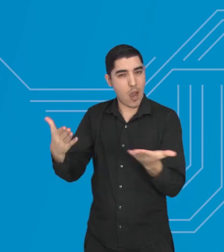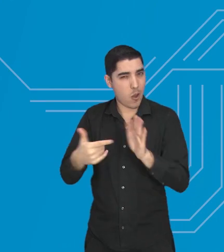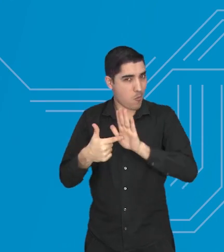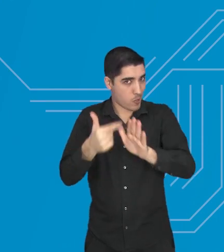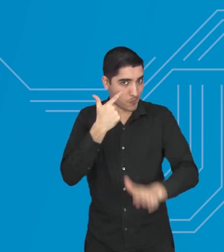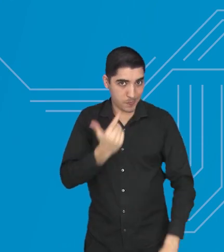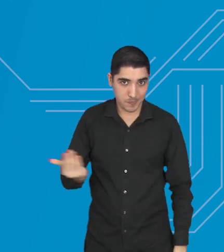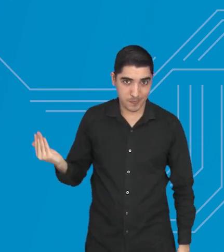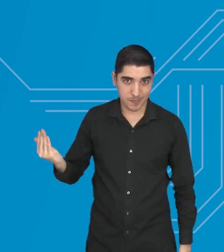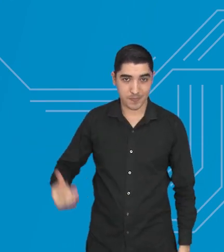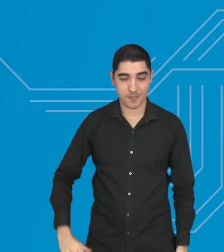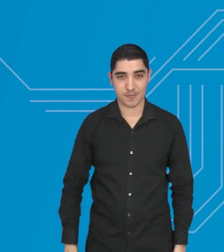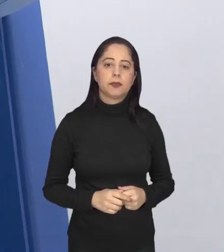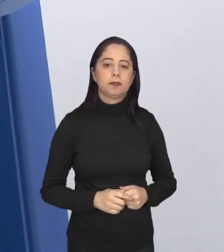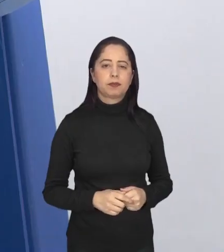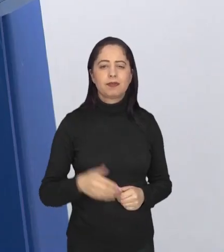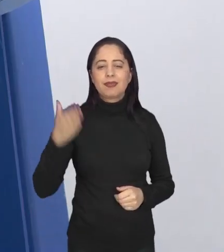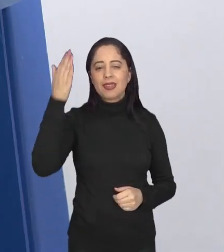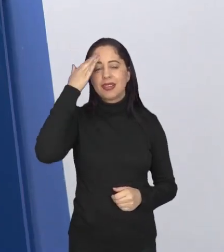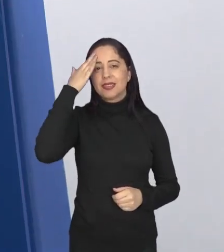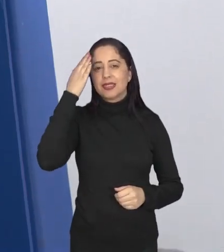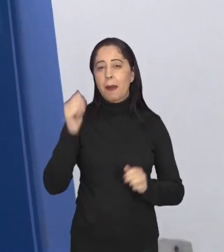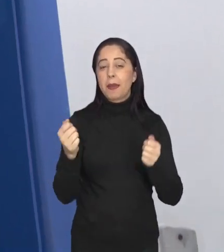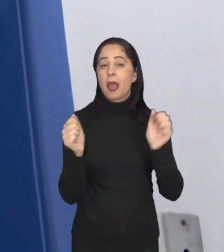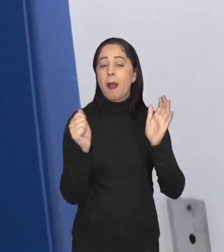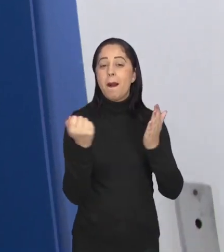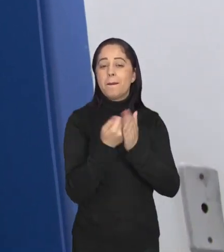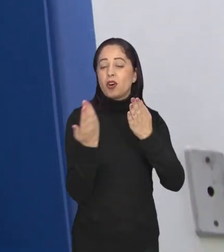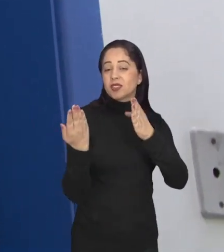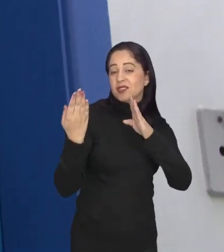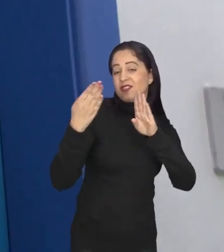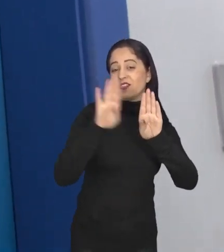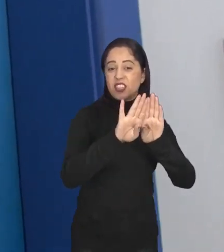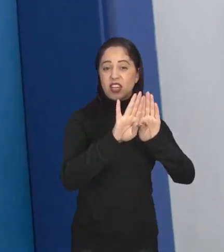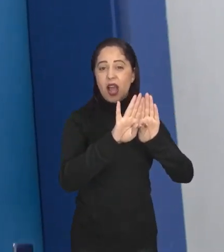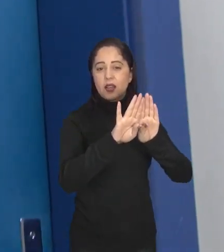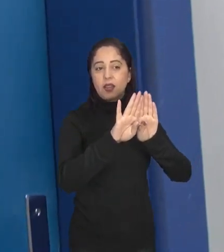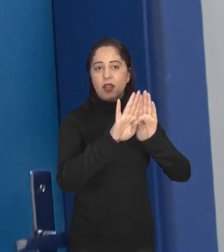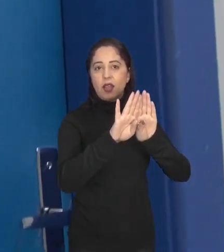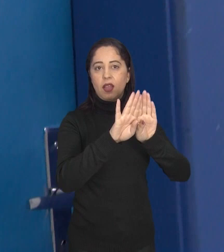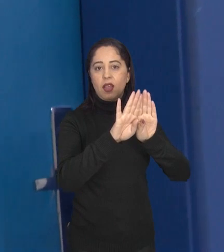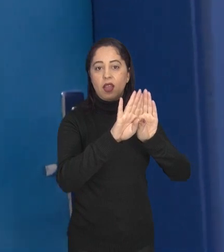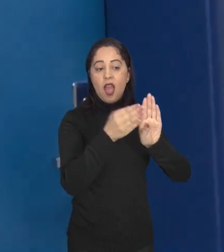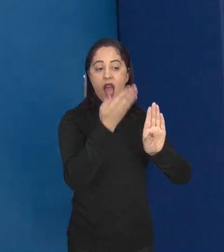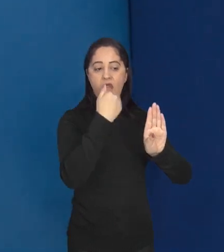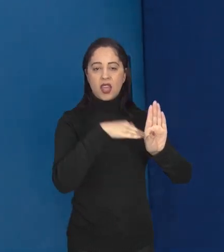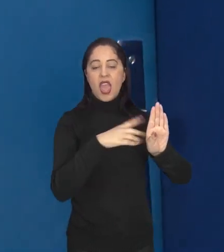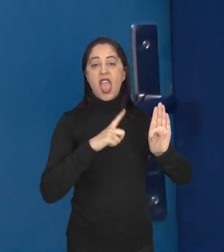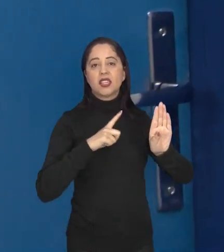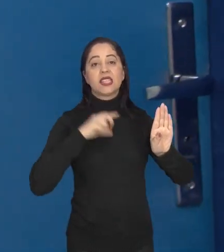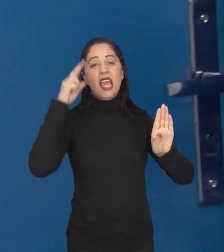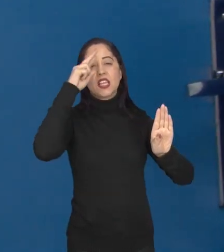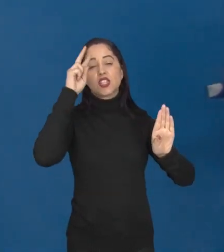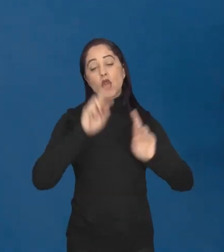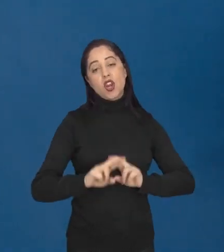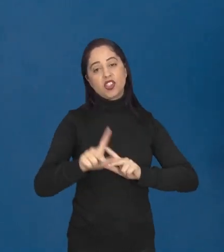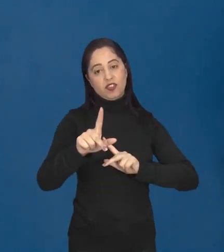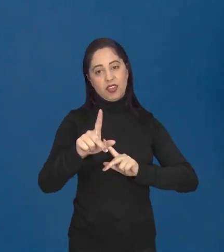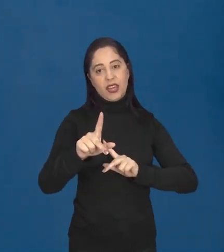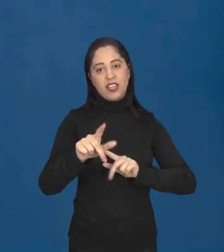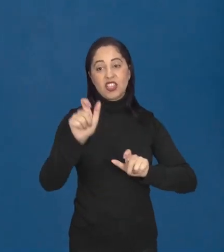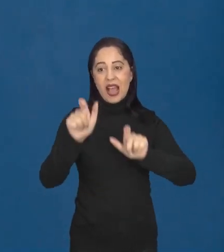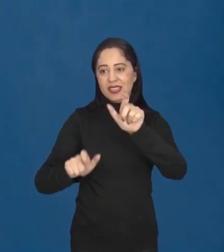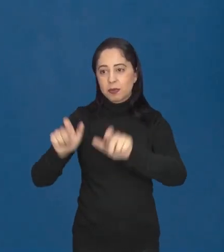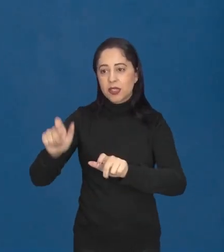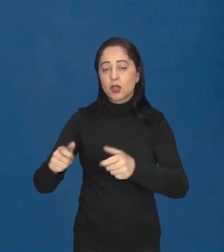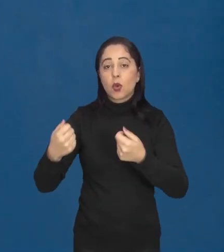Os detalhes na reportagem. Em cada uma das portas fechadas, uma história diferente. São pessoas que procuram ajuda para vencer